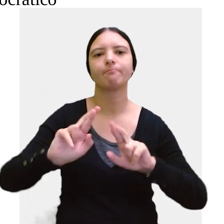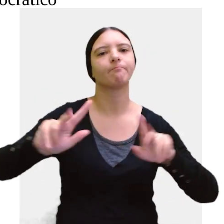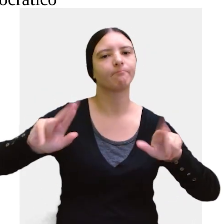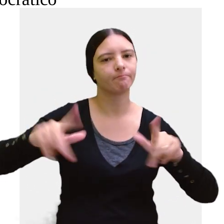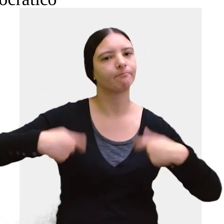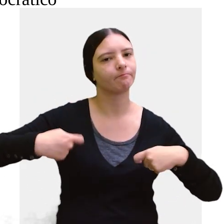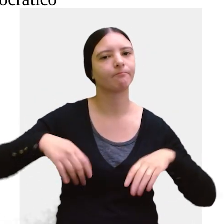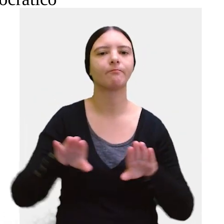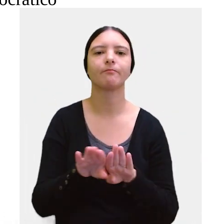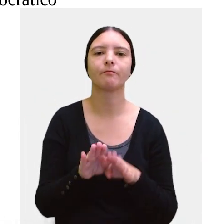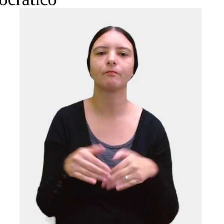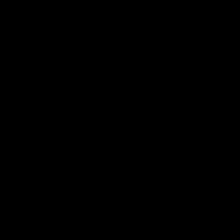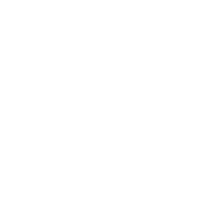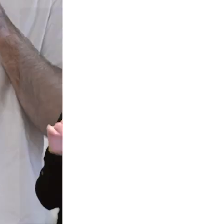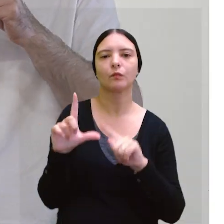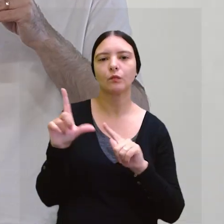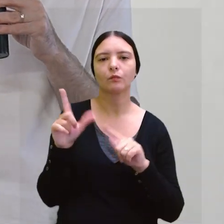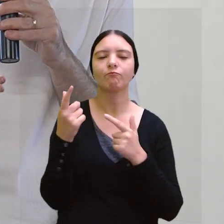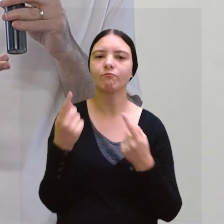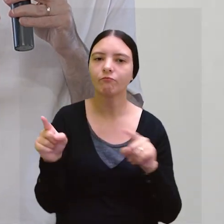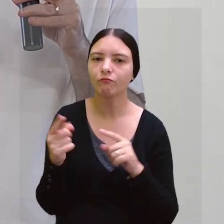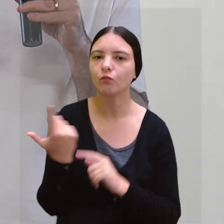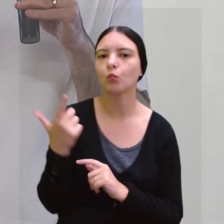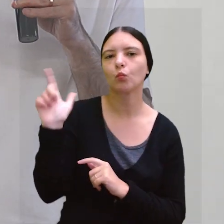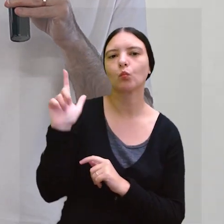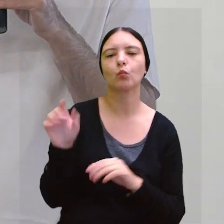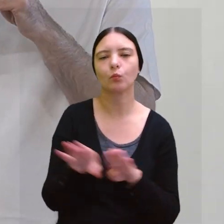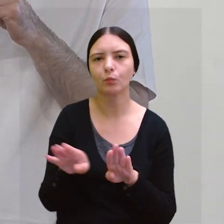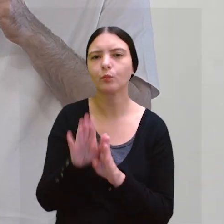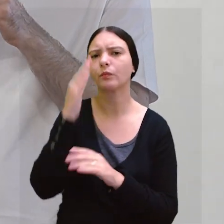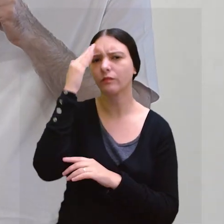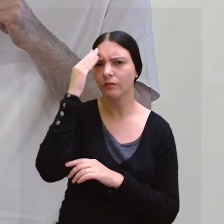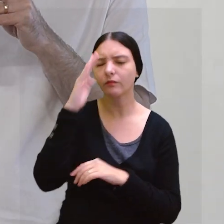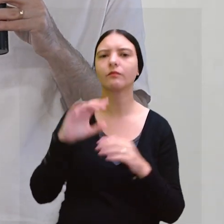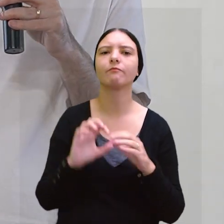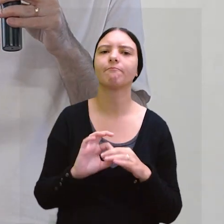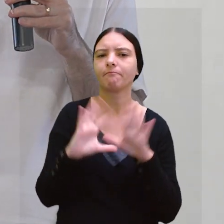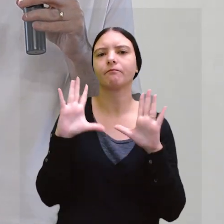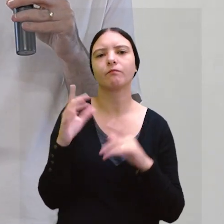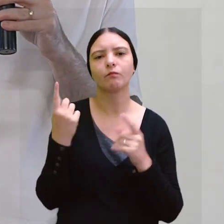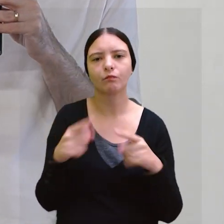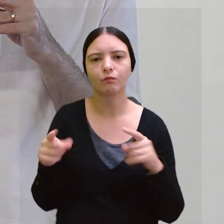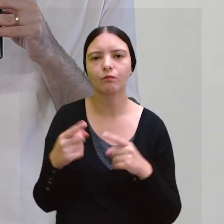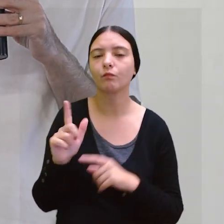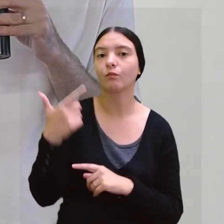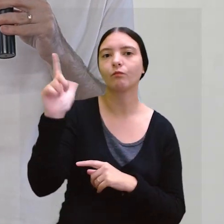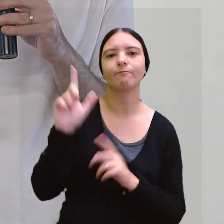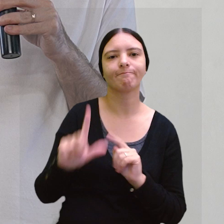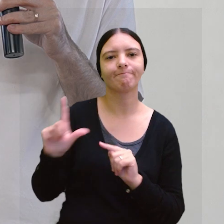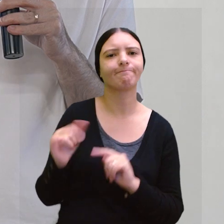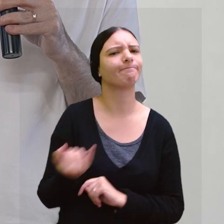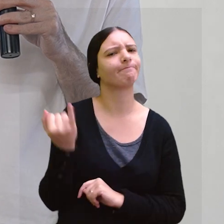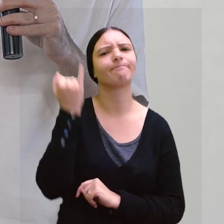diferença. Então, entender o hino do outro, participar do hino do outro e dar liberdade para o hino do outro, isso é um exercício literário fundamental,